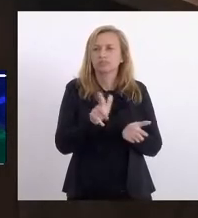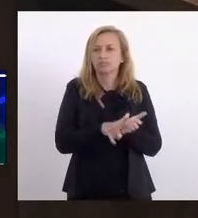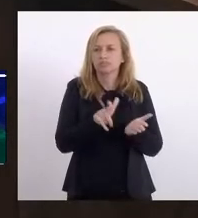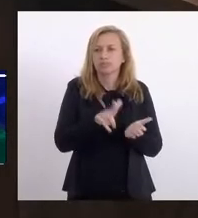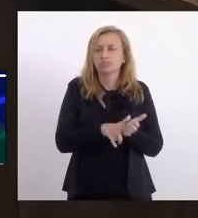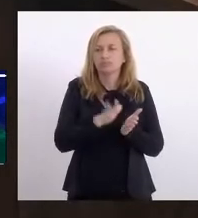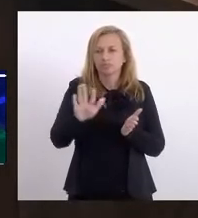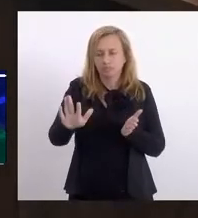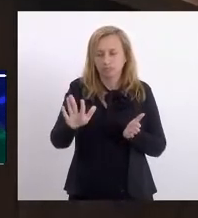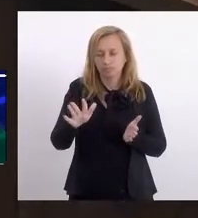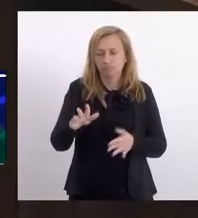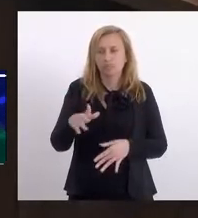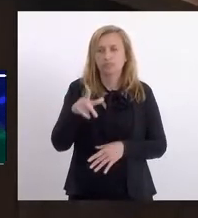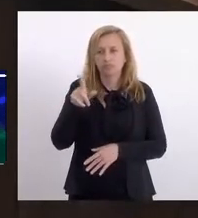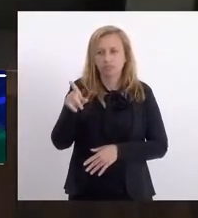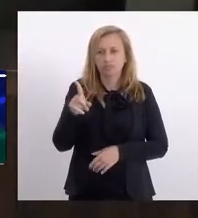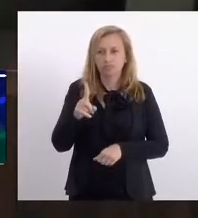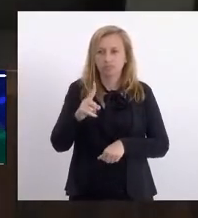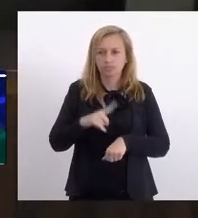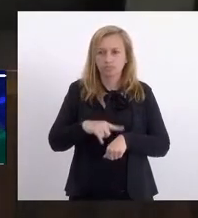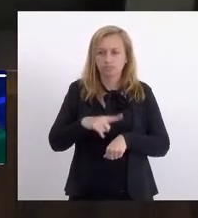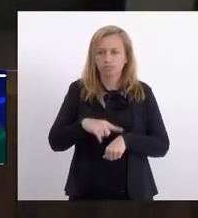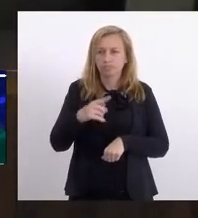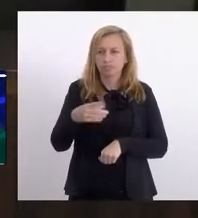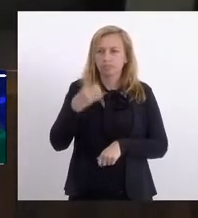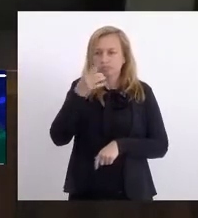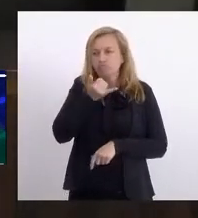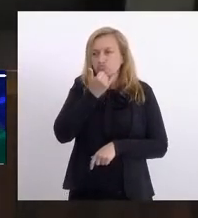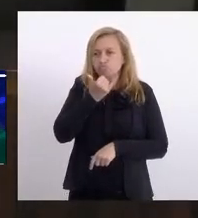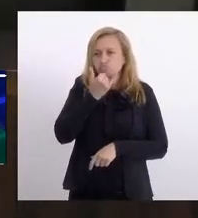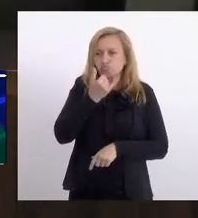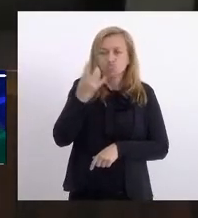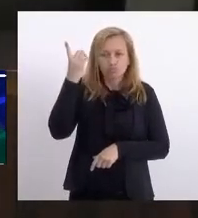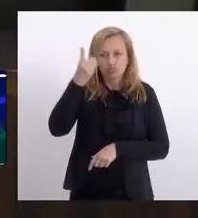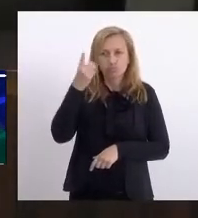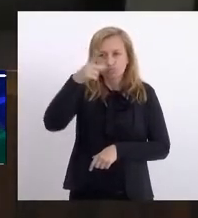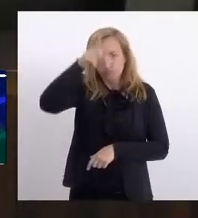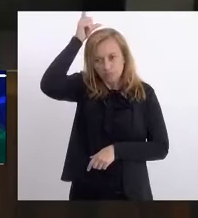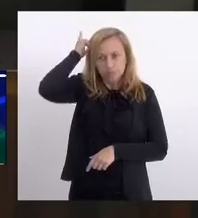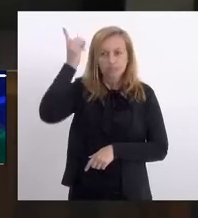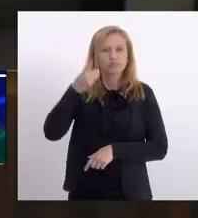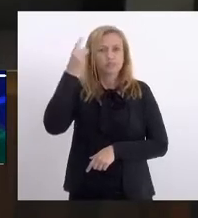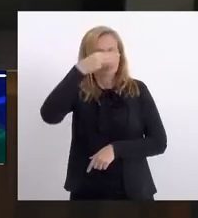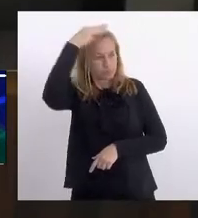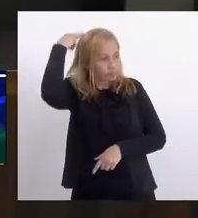Eu tive ali naquele instante, deputado Luiz, desculpa a interrupção. Deputado Márcio.